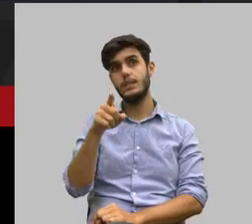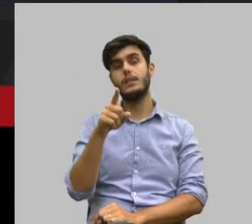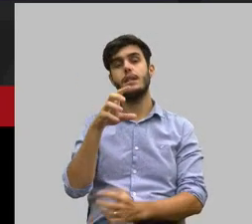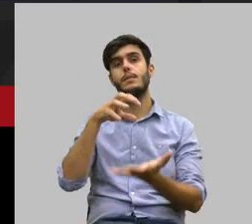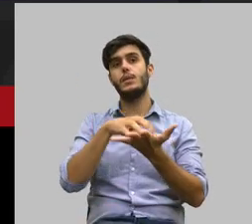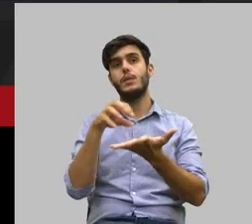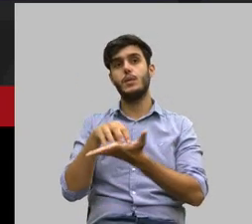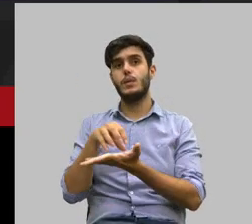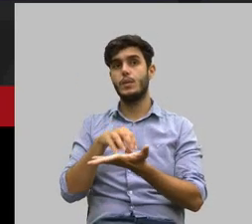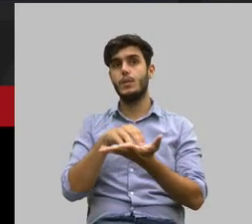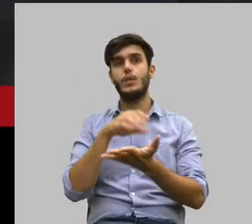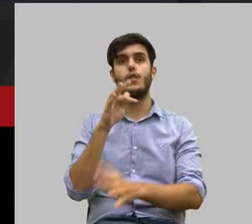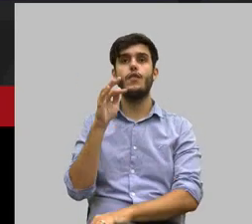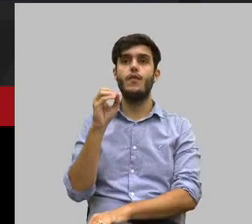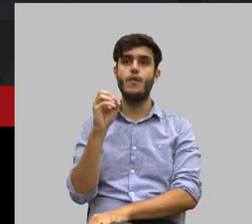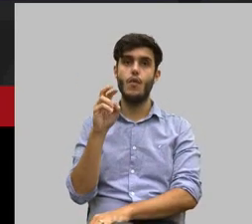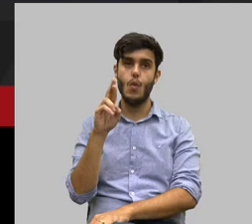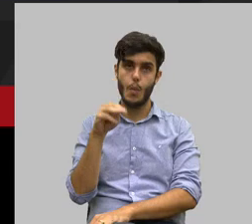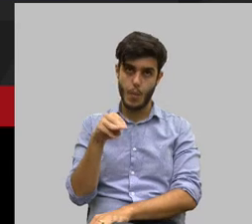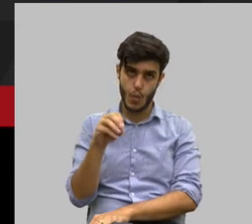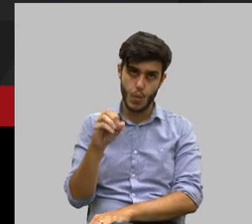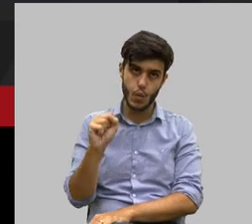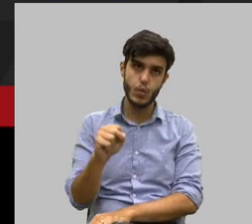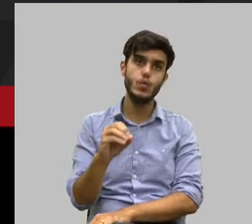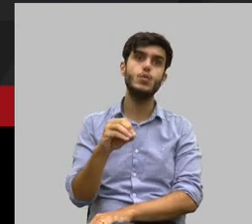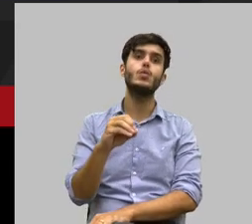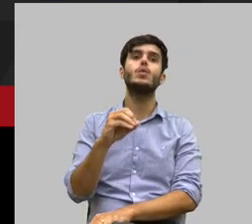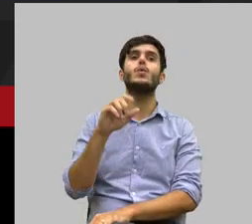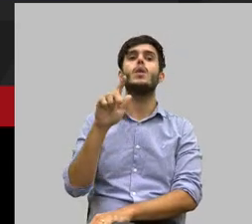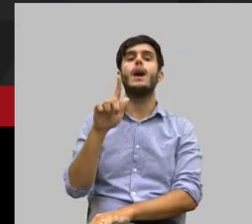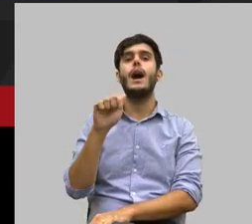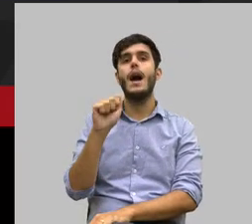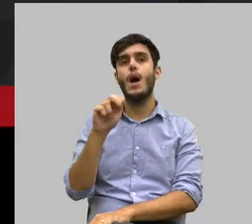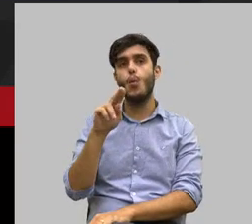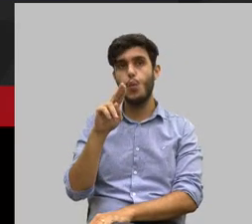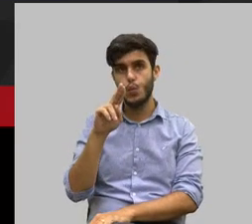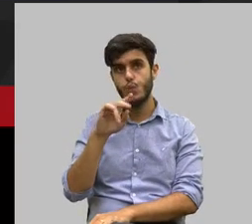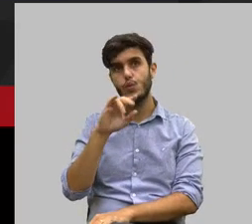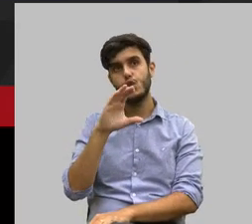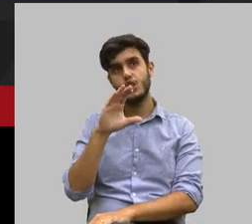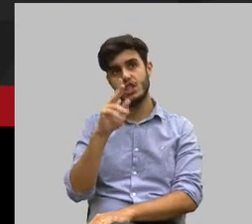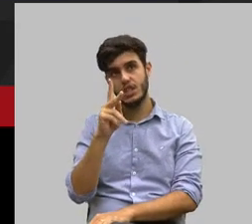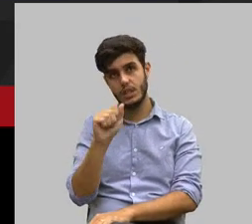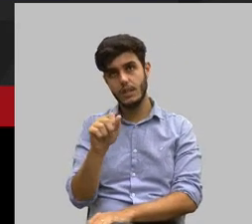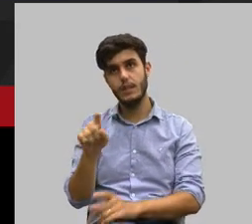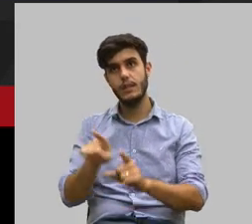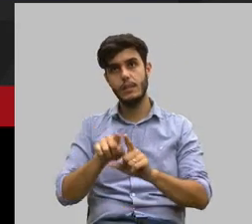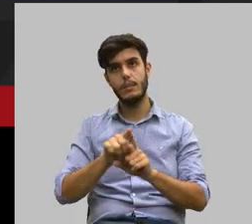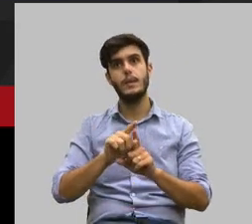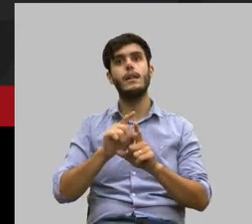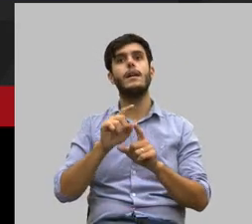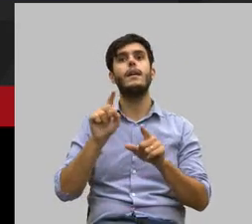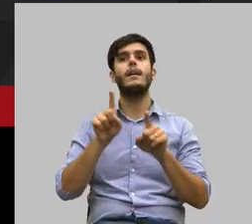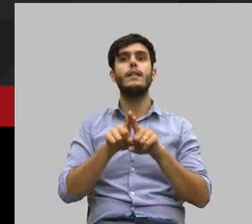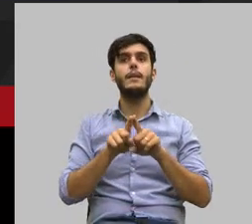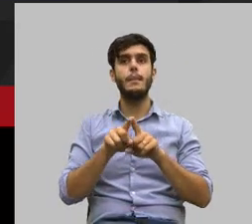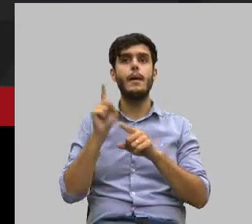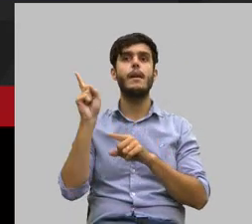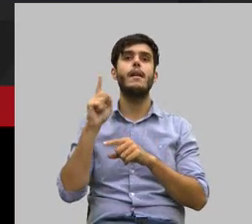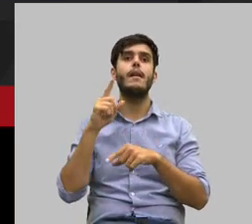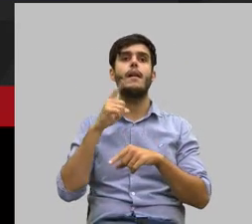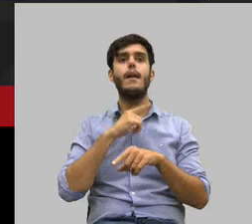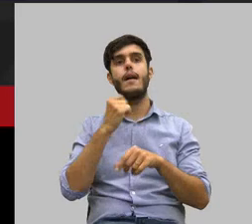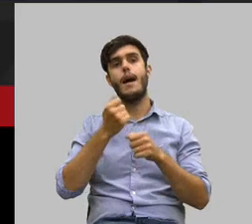Arinos formosos Chapada Gaúcha Urucuia e Uruana de Minas eh implicando né somente em tempo de